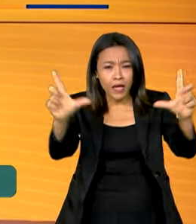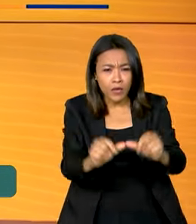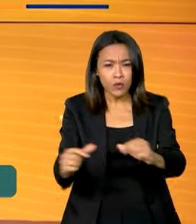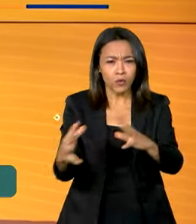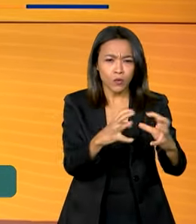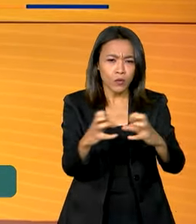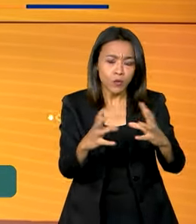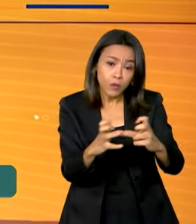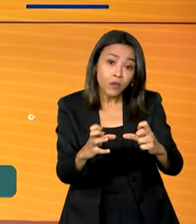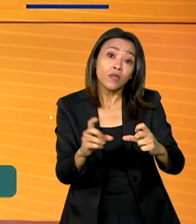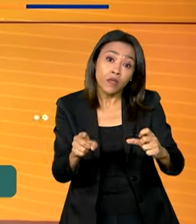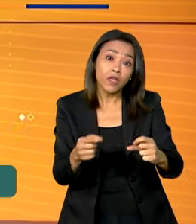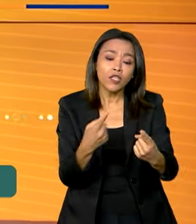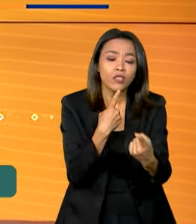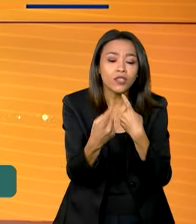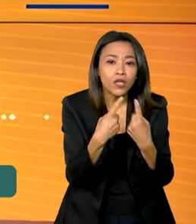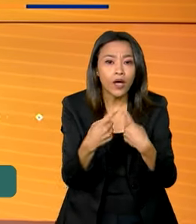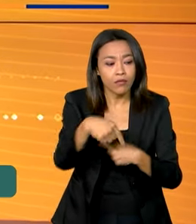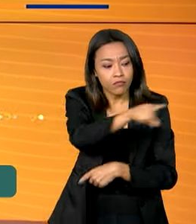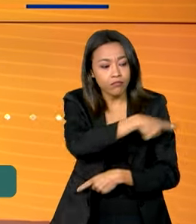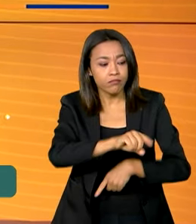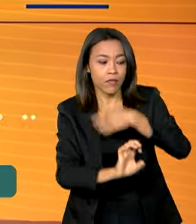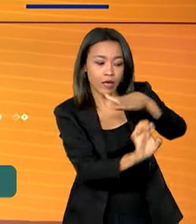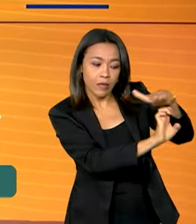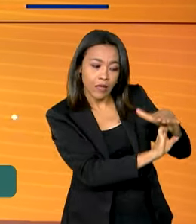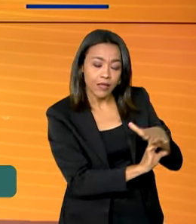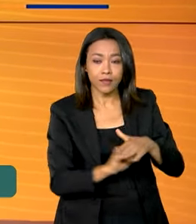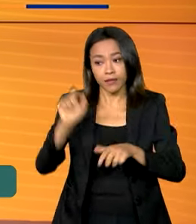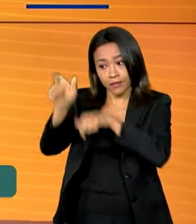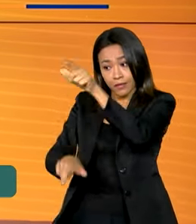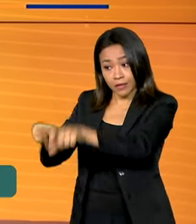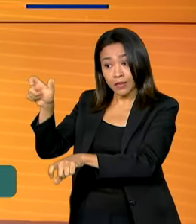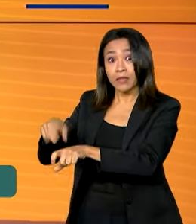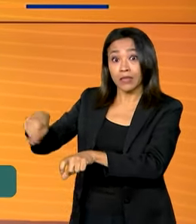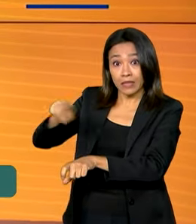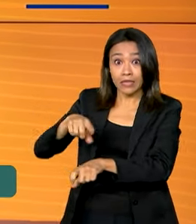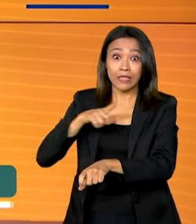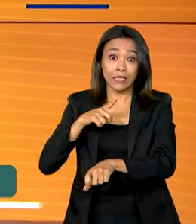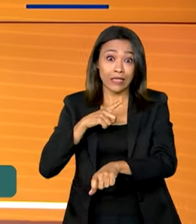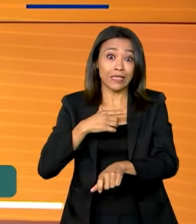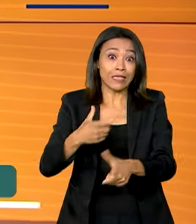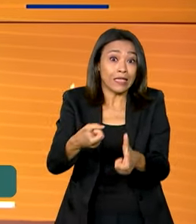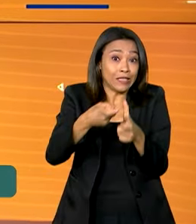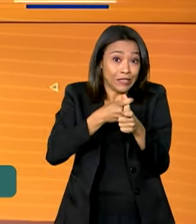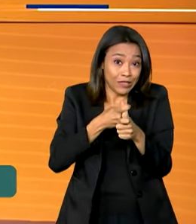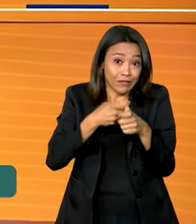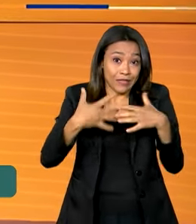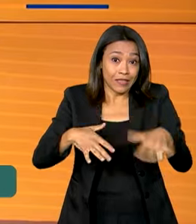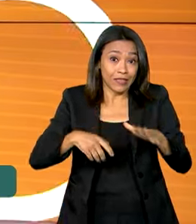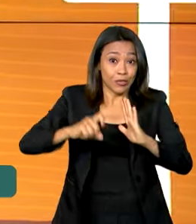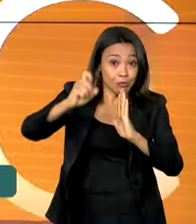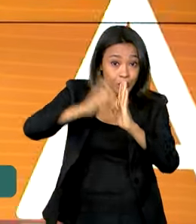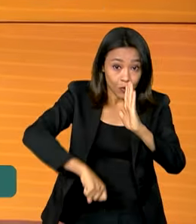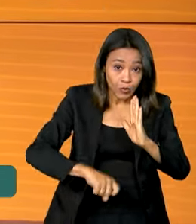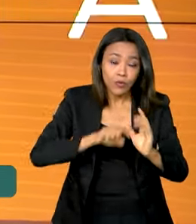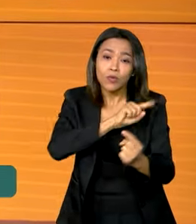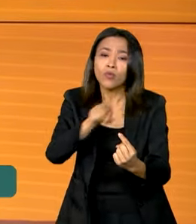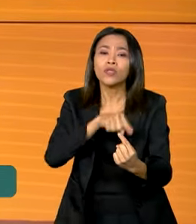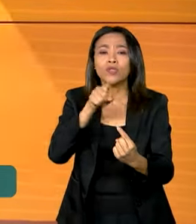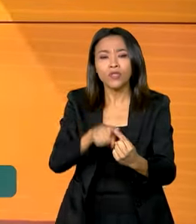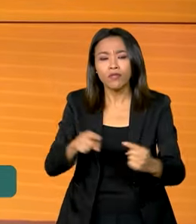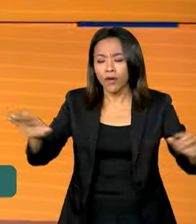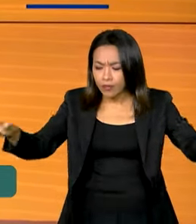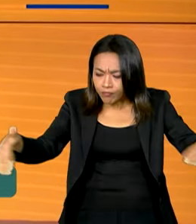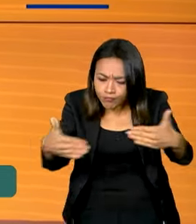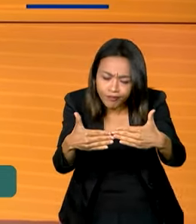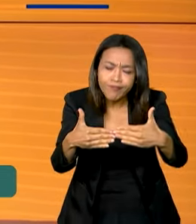diálogo com pessoas e empresas que estejam com pendências de tributação o objetivo é promover consenso e